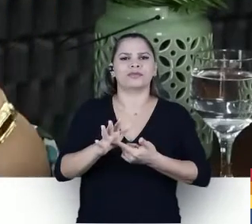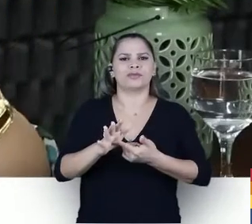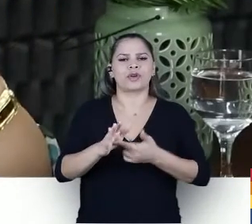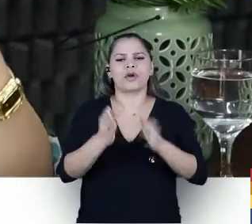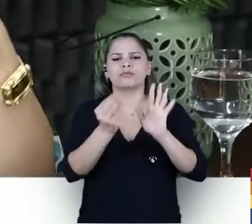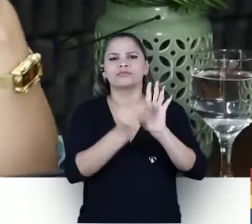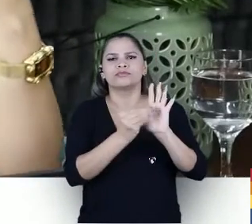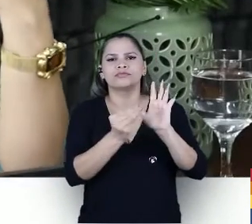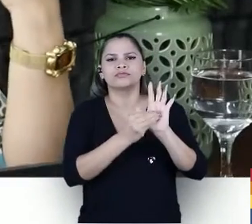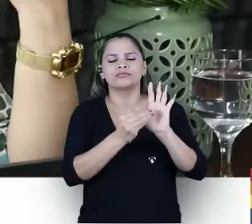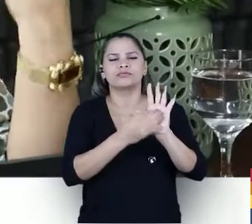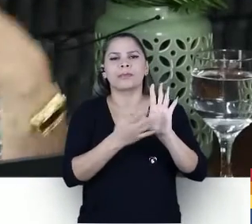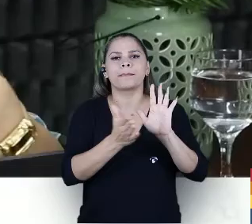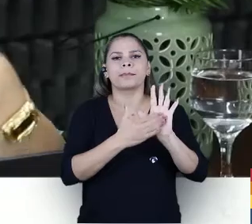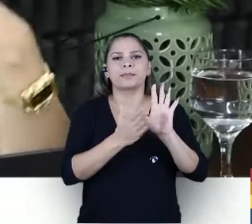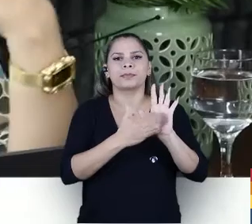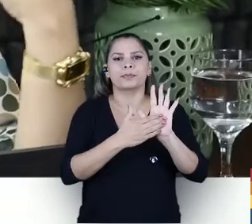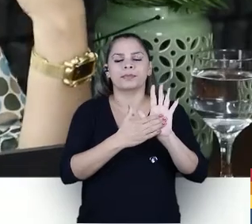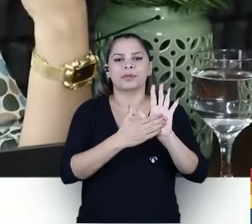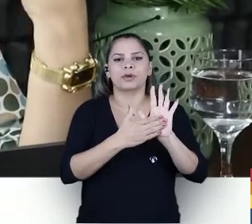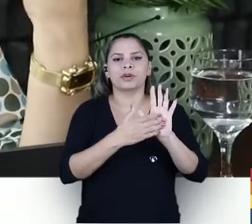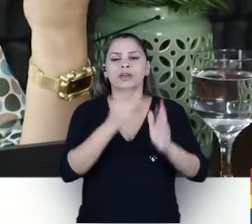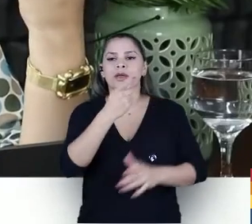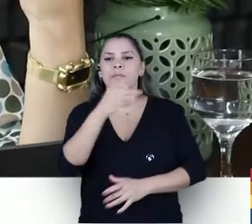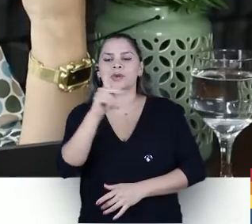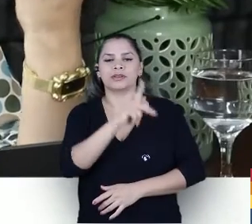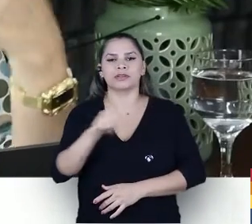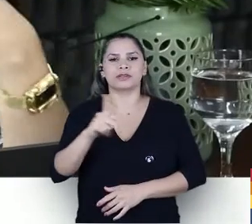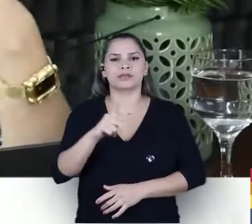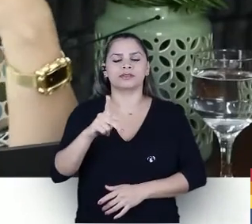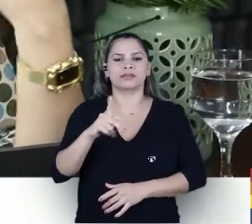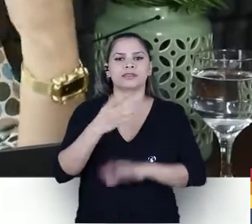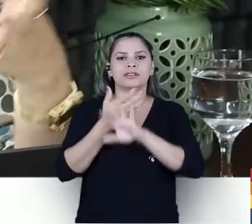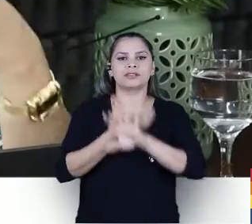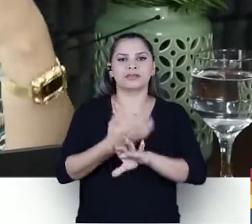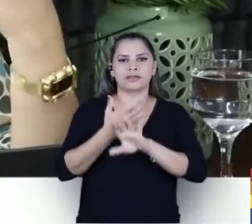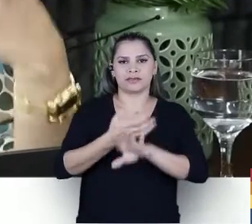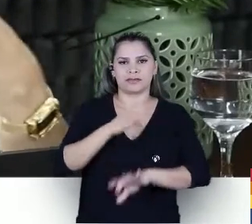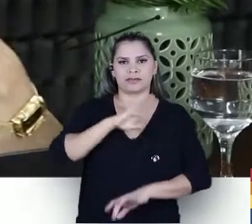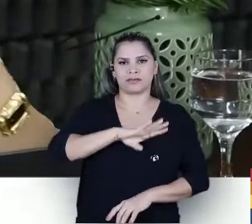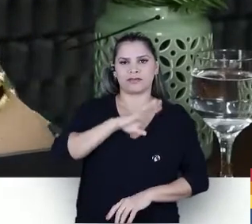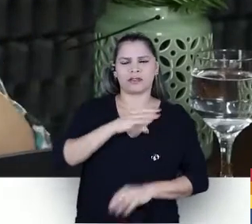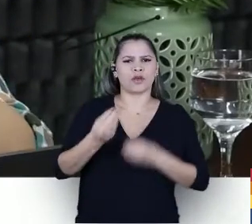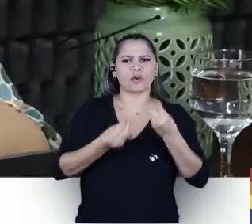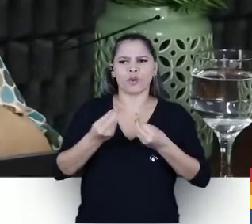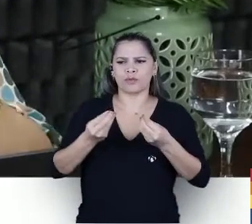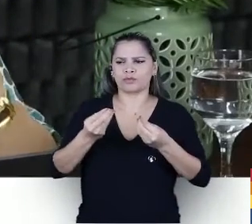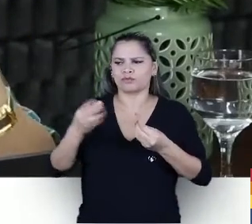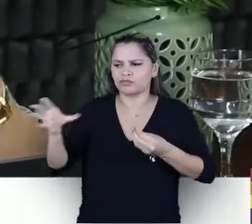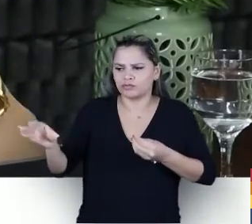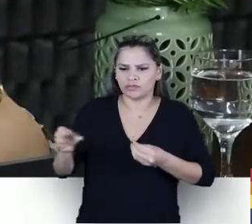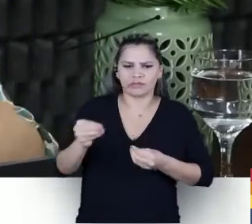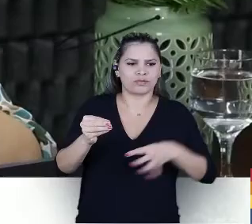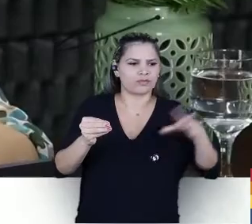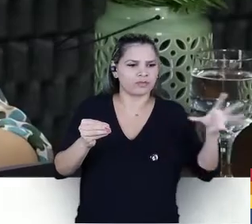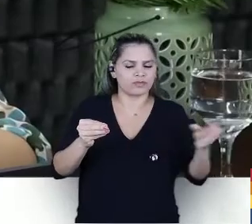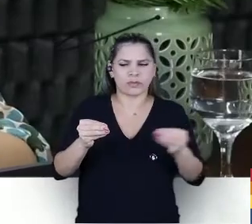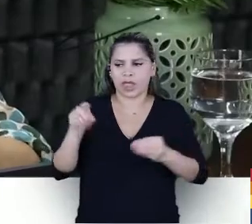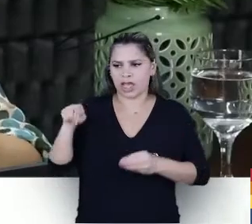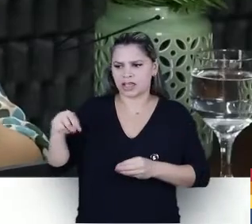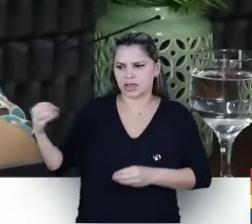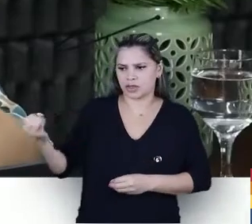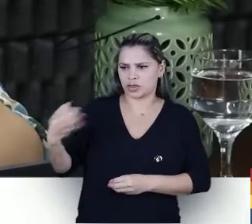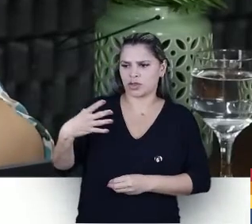o documento pensou, como o documento apontou possibilidades e propostas para o professor da área de língua